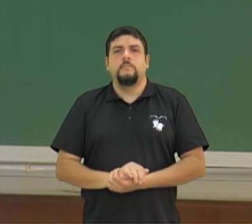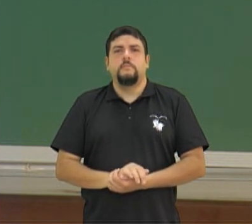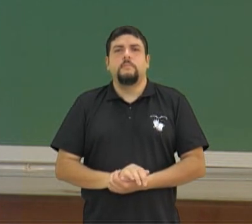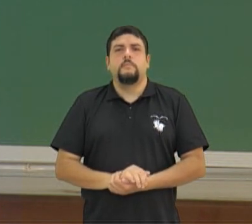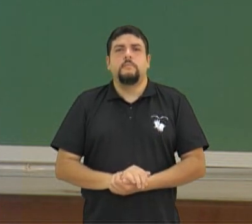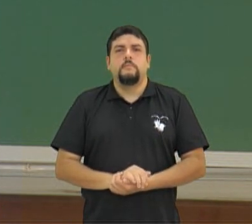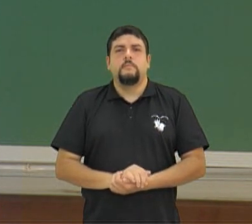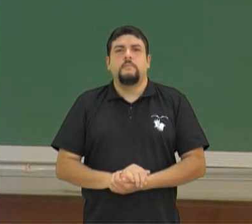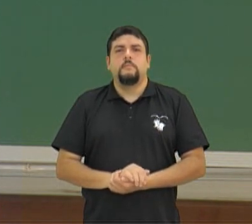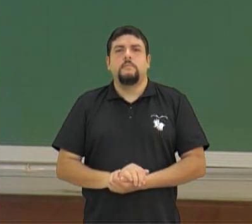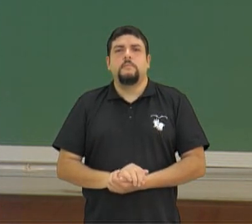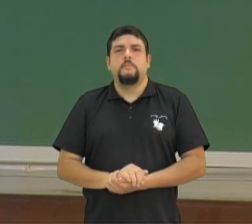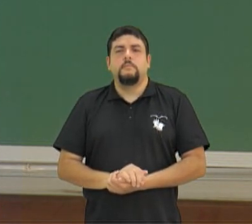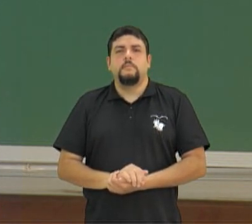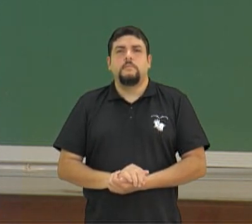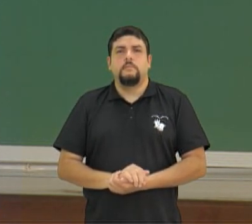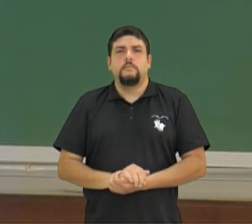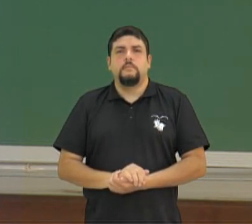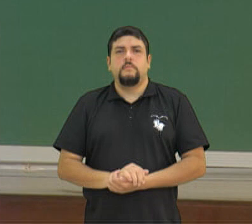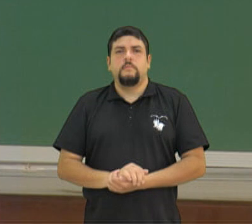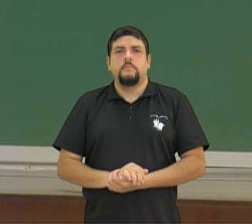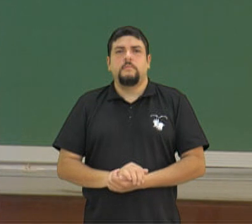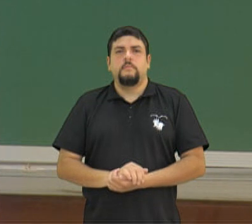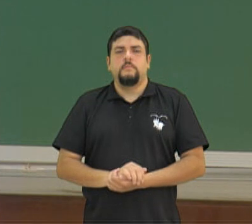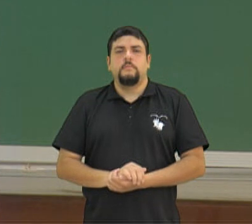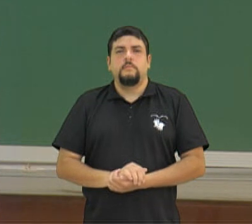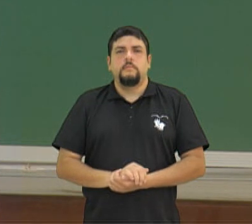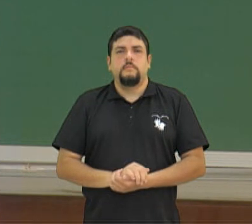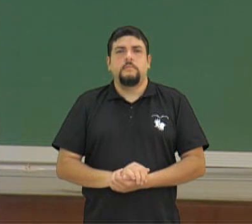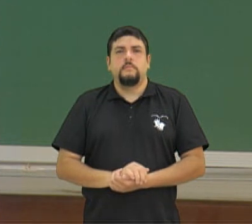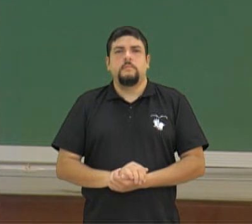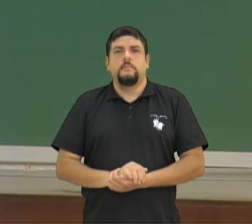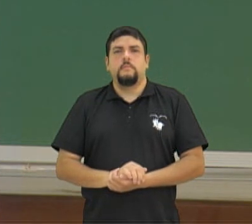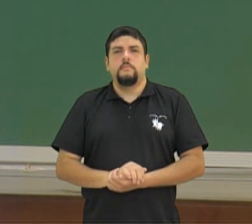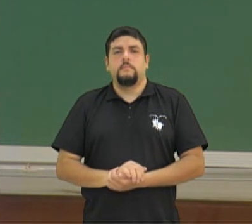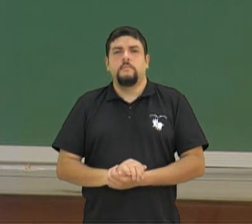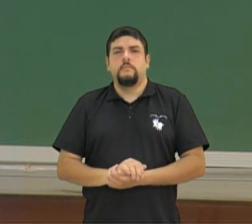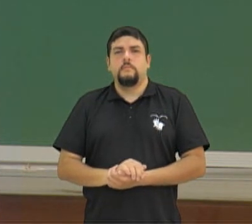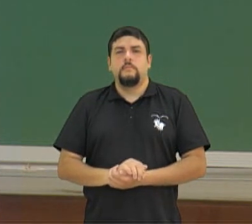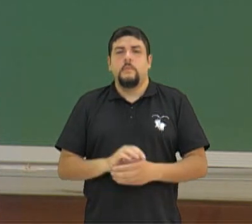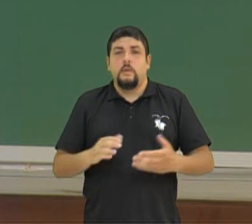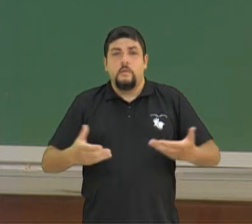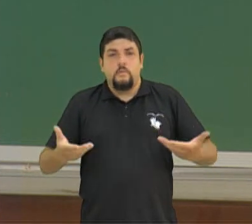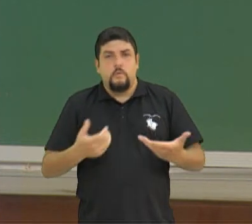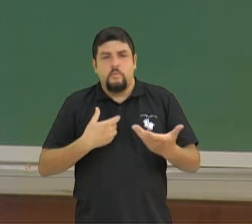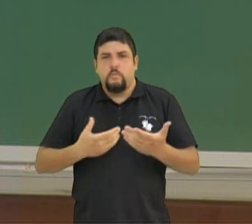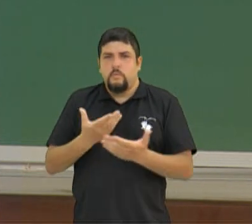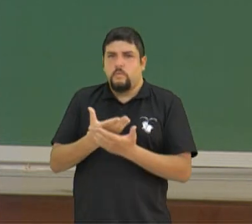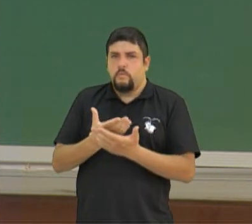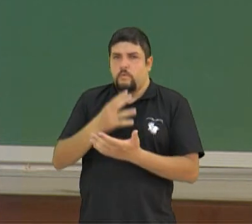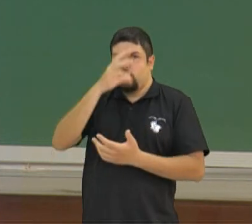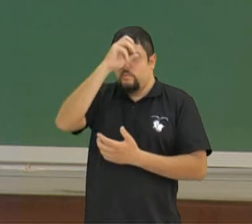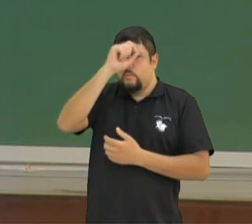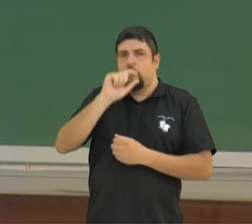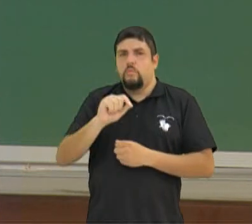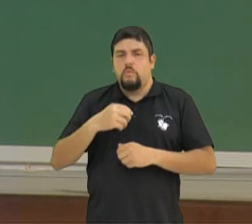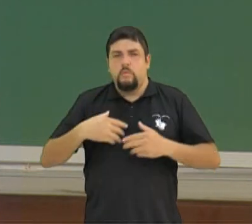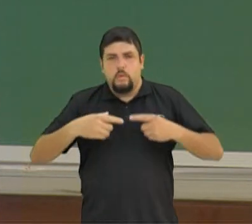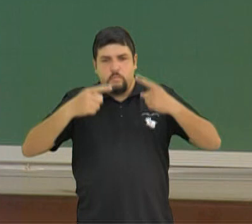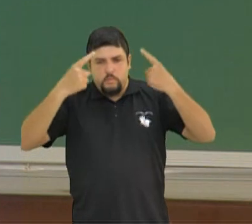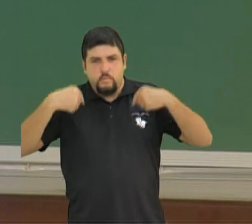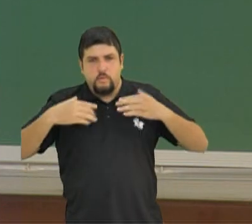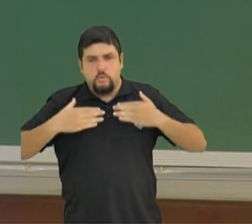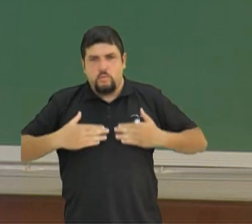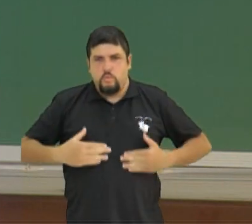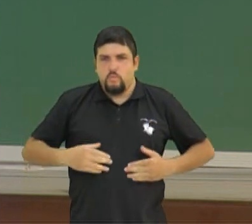las partes del cuerpo humano en presente de indicativo. Então, as partes do corpo humano no presente do